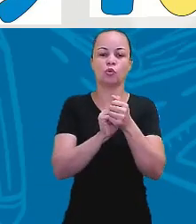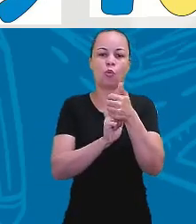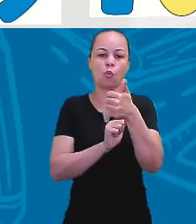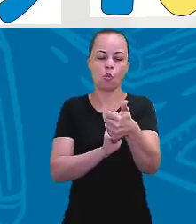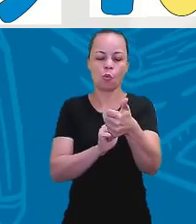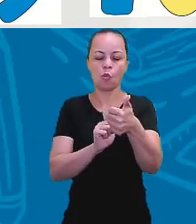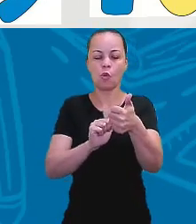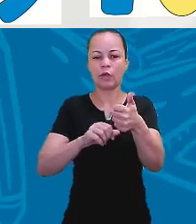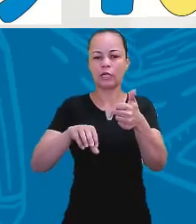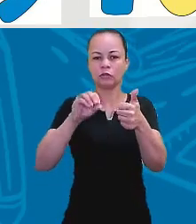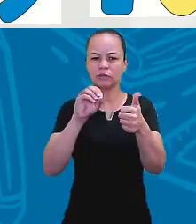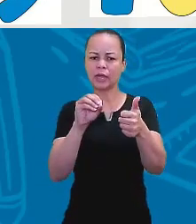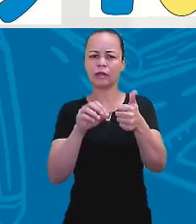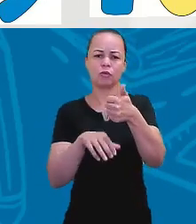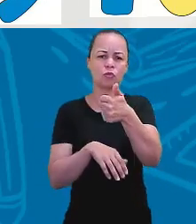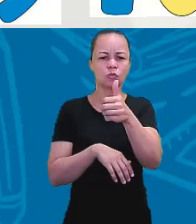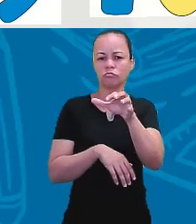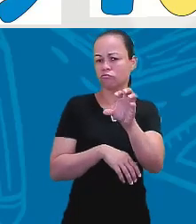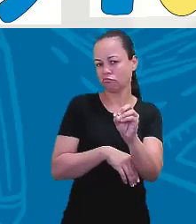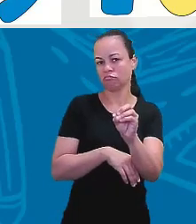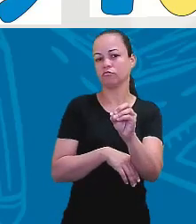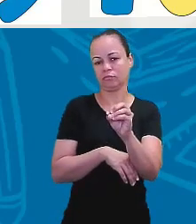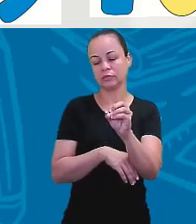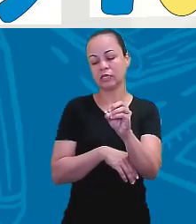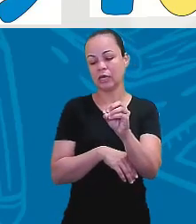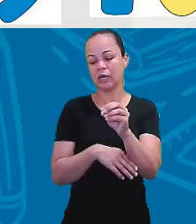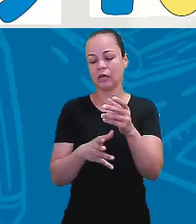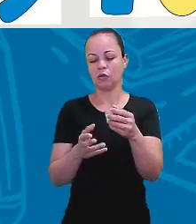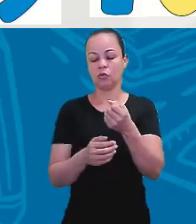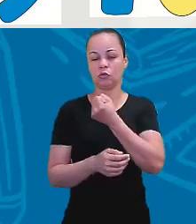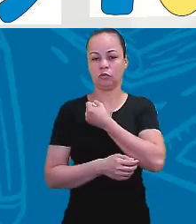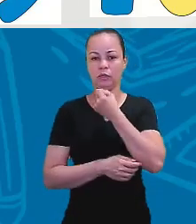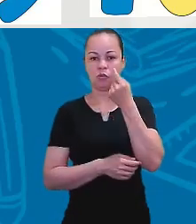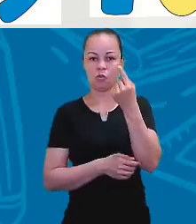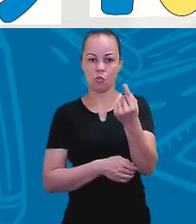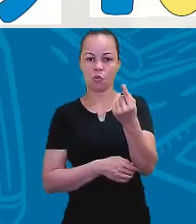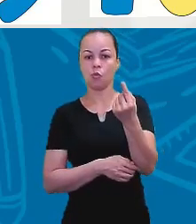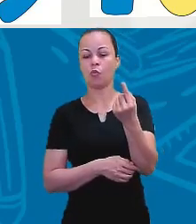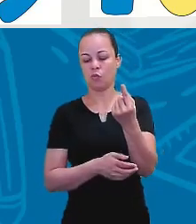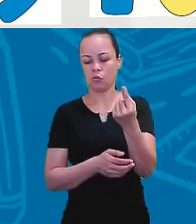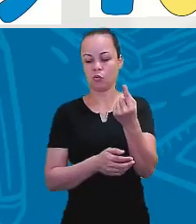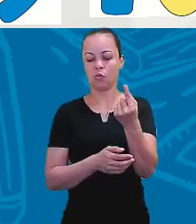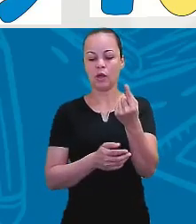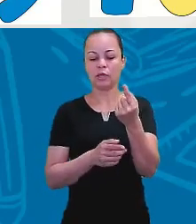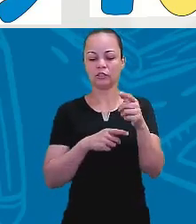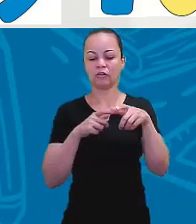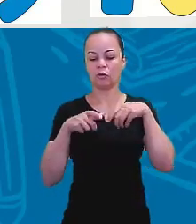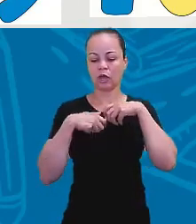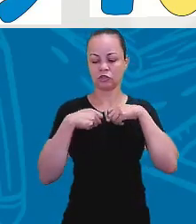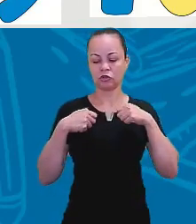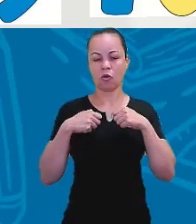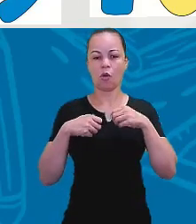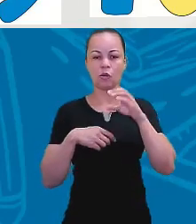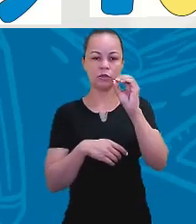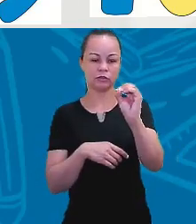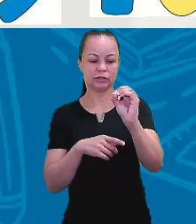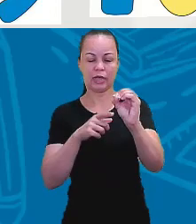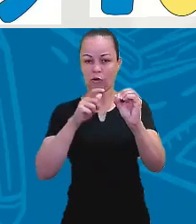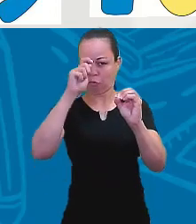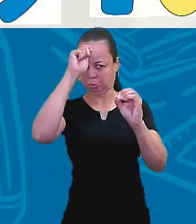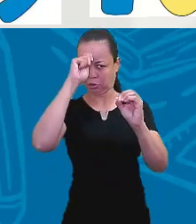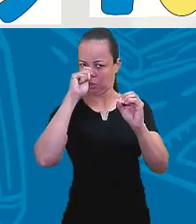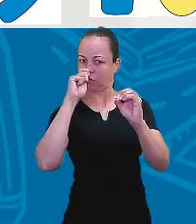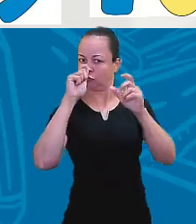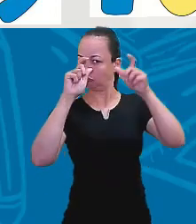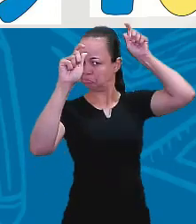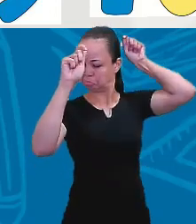0, número 10. O número 1 está com cachecol e o número 0 está com chapéu de cowboy. Então, esses são os